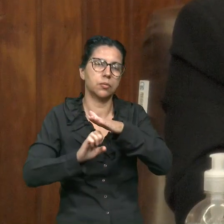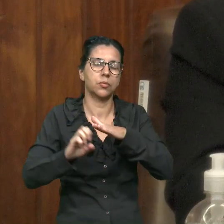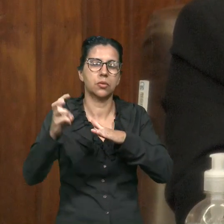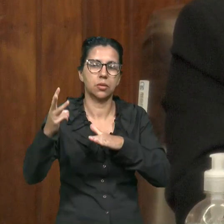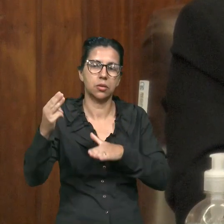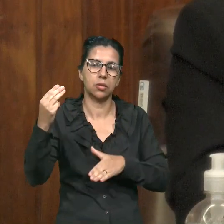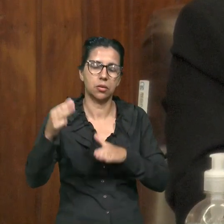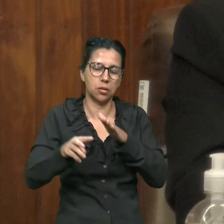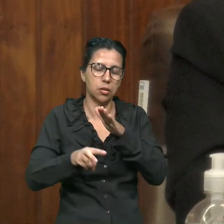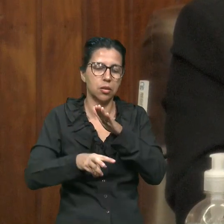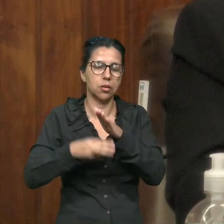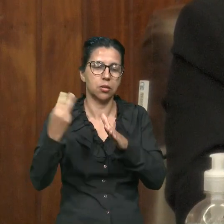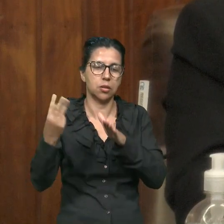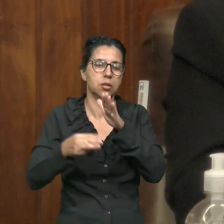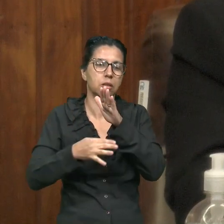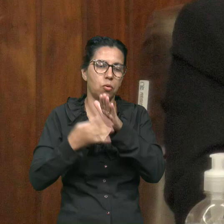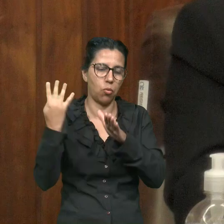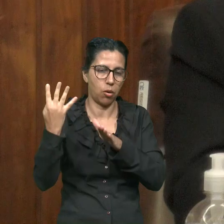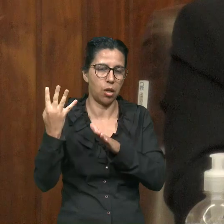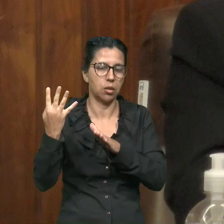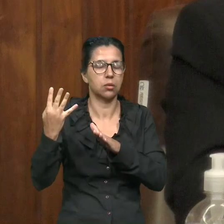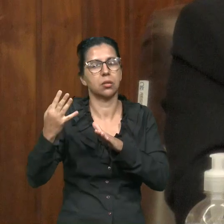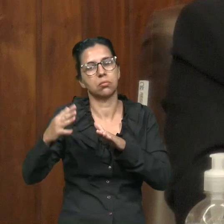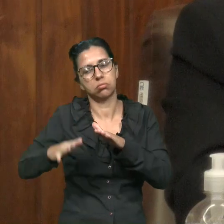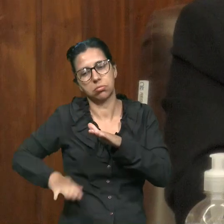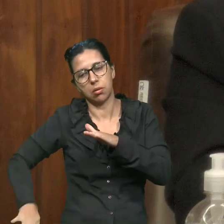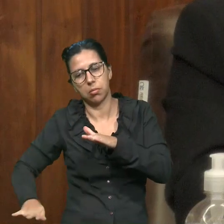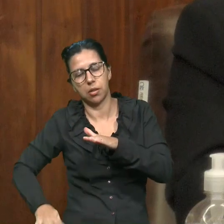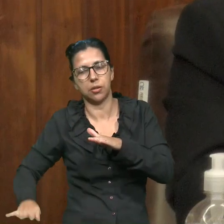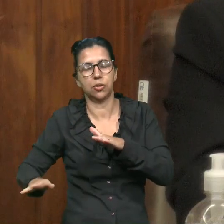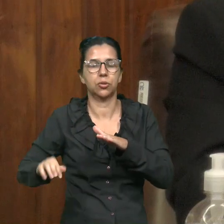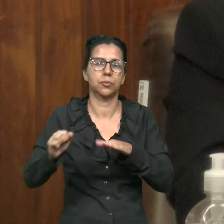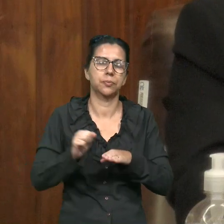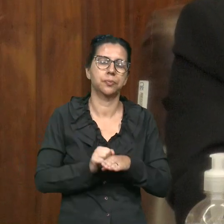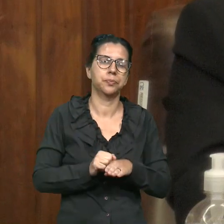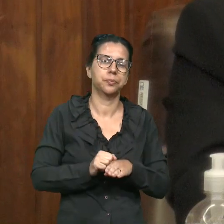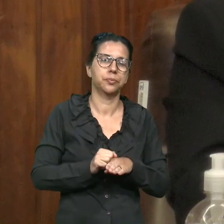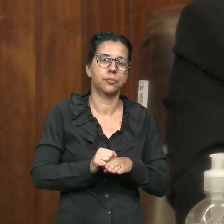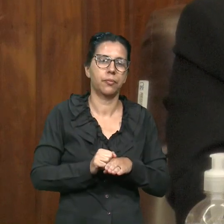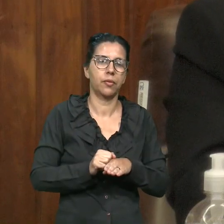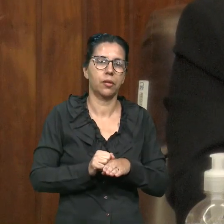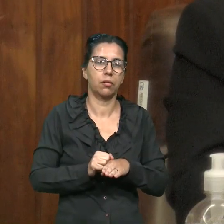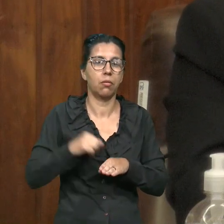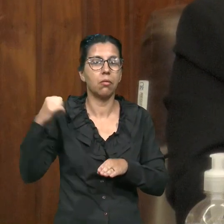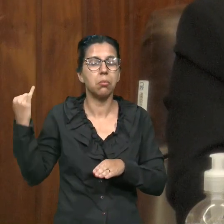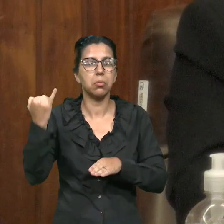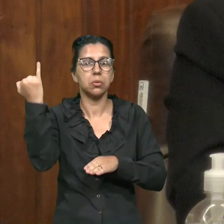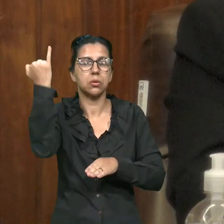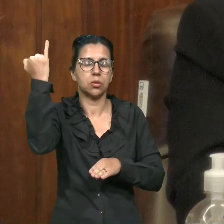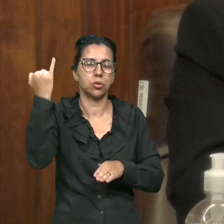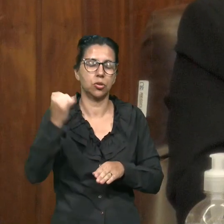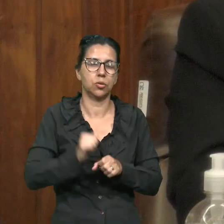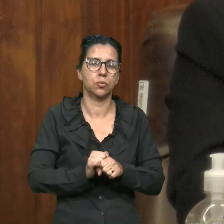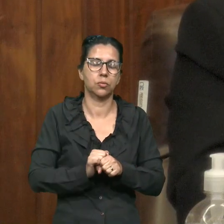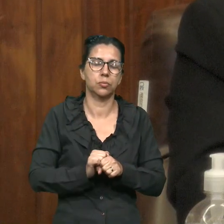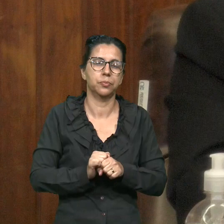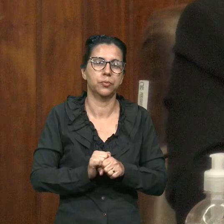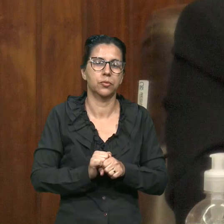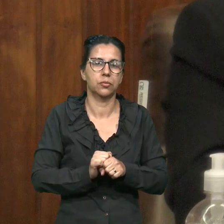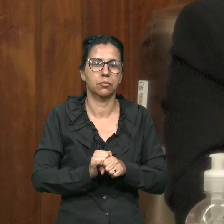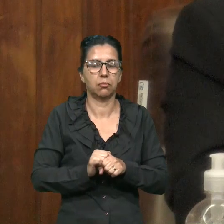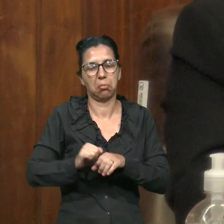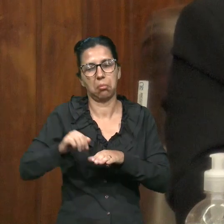segundo, terceiro e quarto colocados, na tomada de preço 22/2022, mais interessante ao erário, uma vez que todas